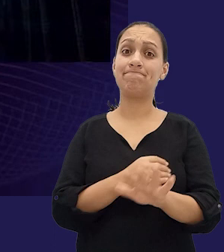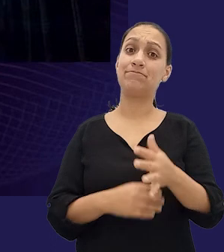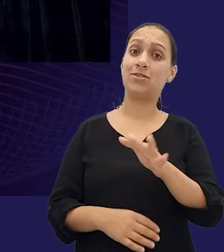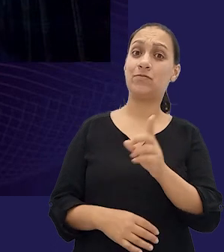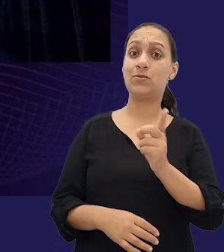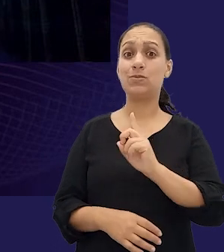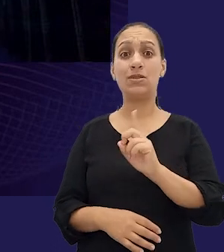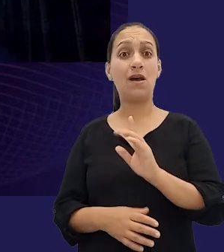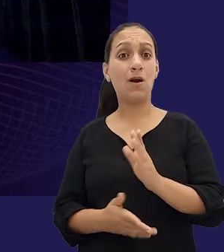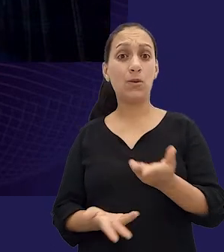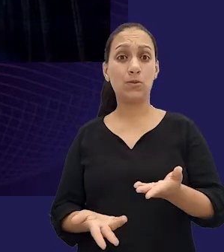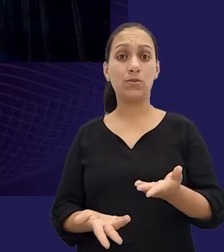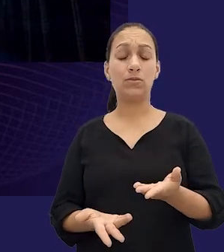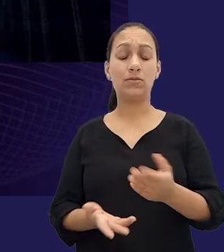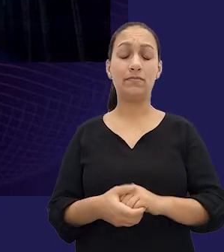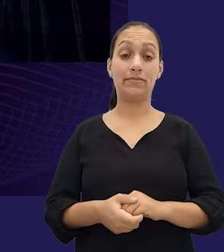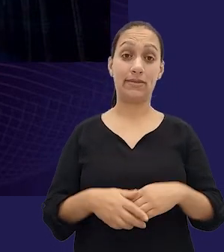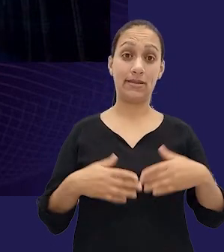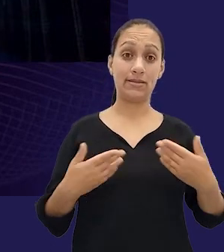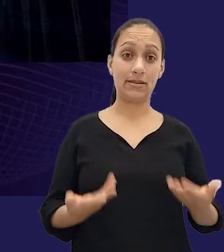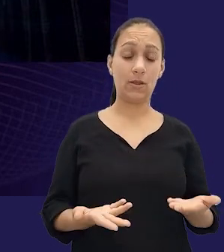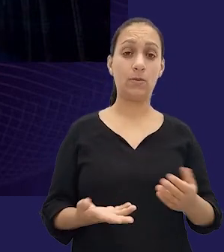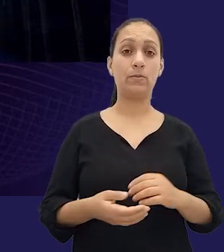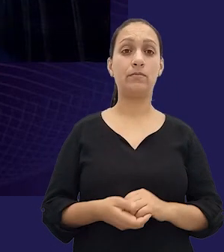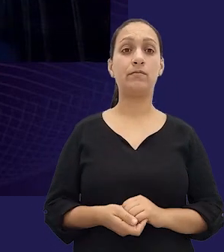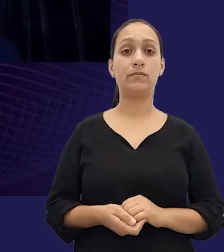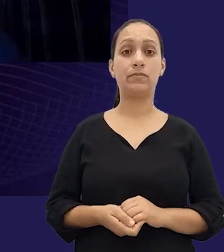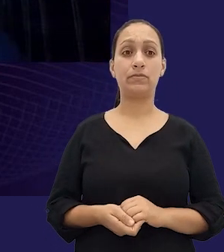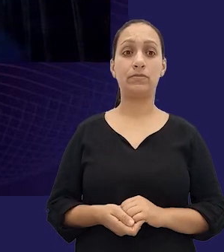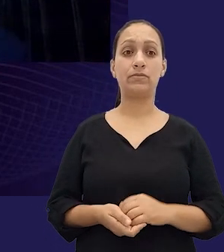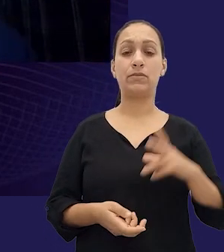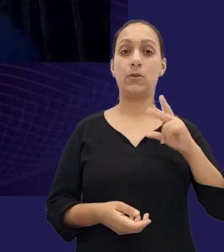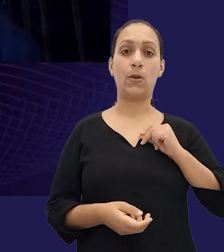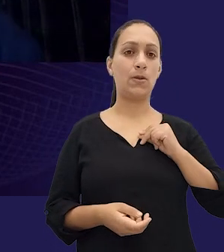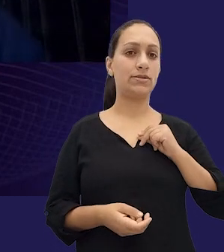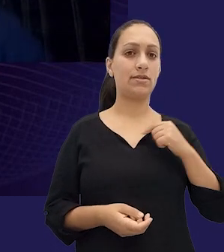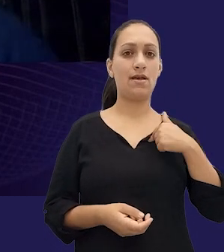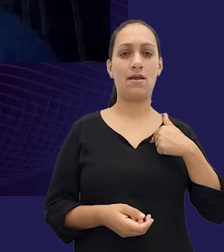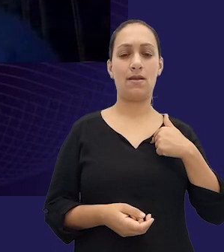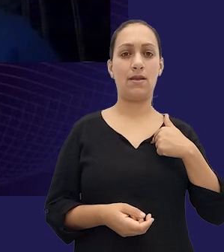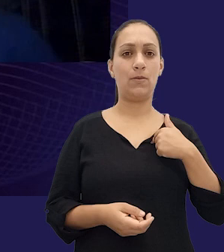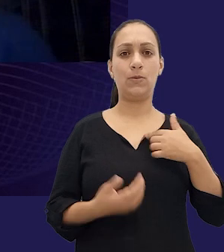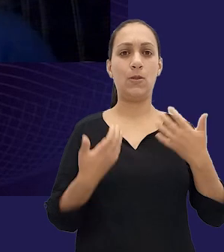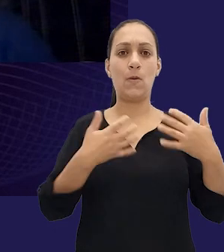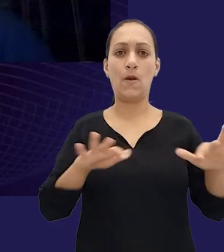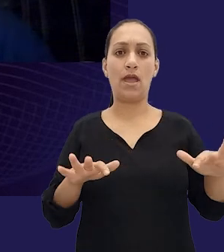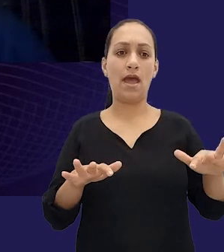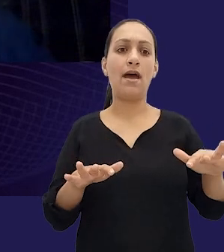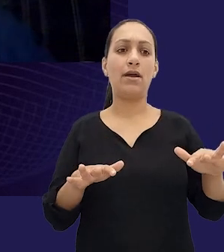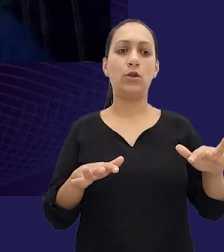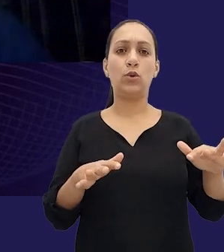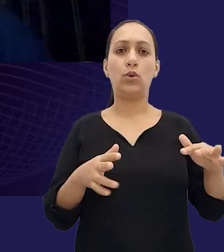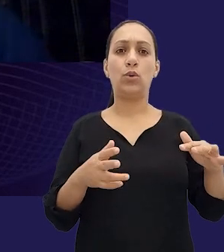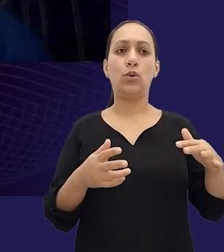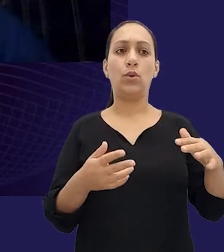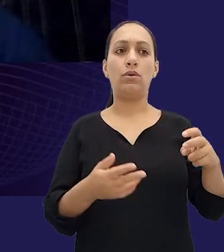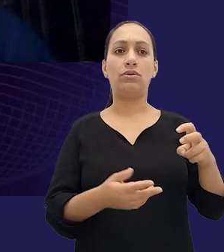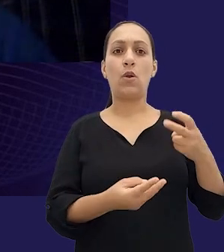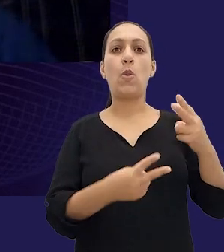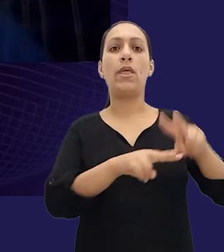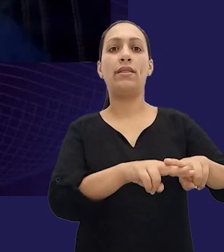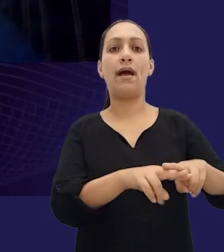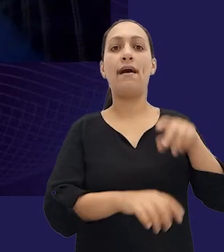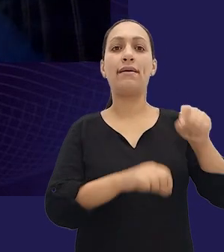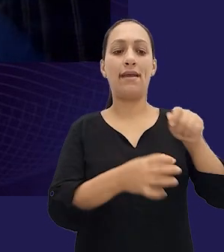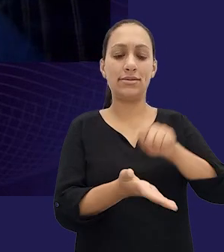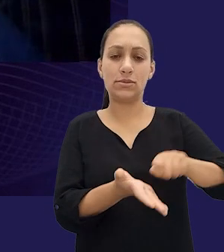provavelmente não. Então, nossa, gente, eu não quero condenar quem está prescrevendo, eu não quero condenar